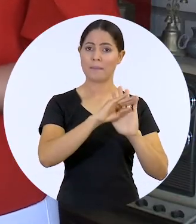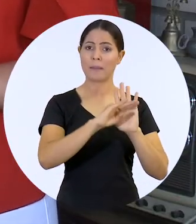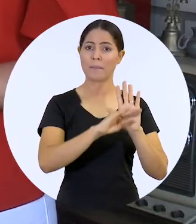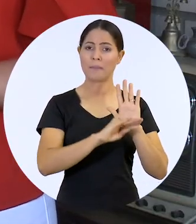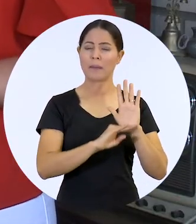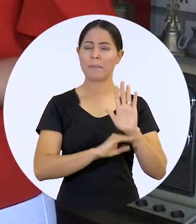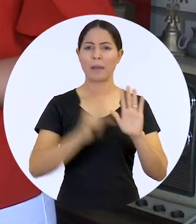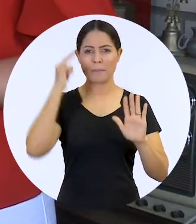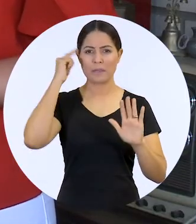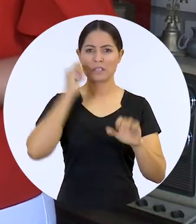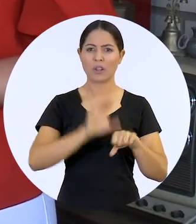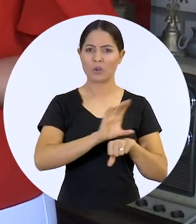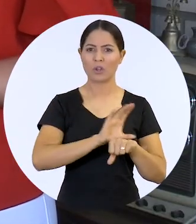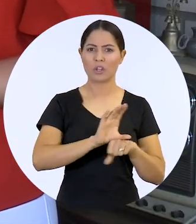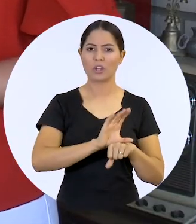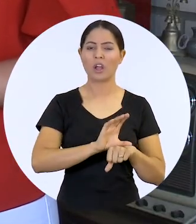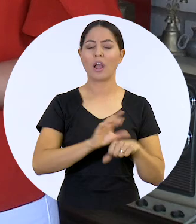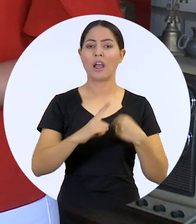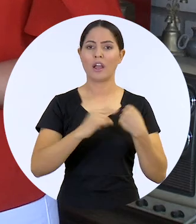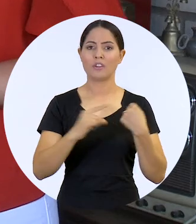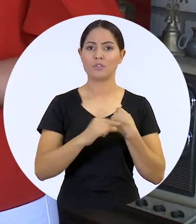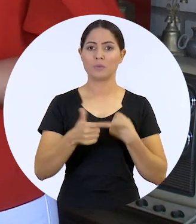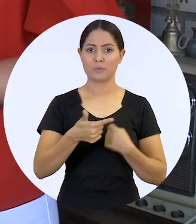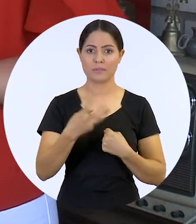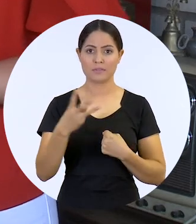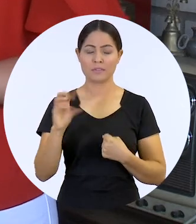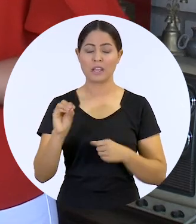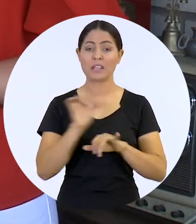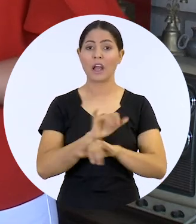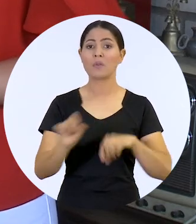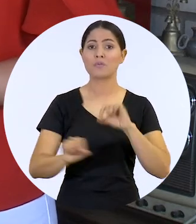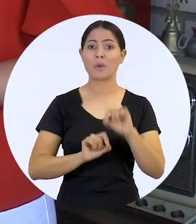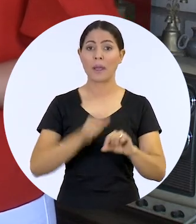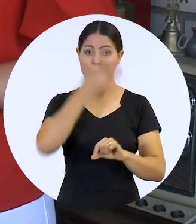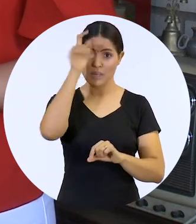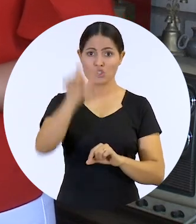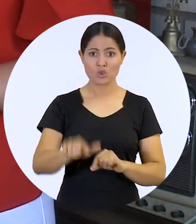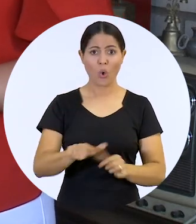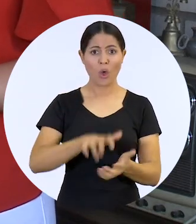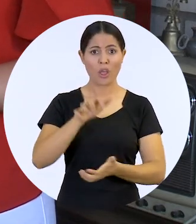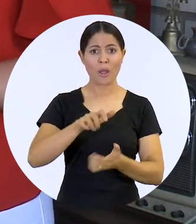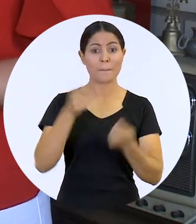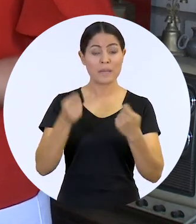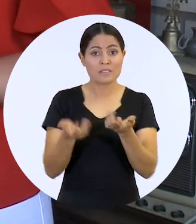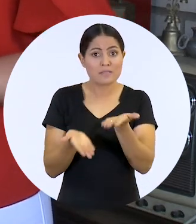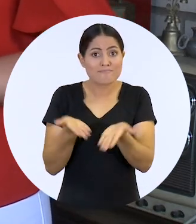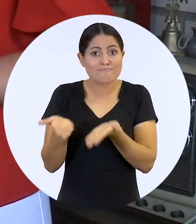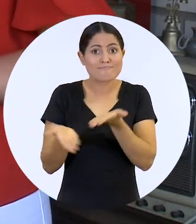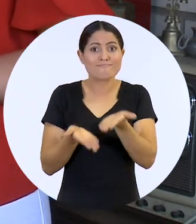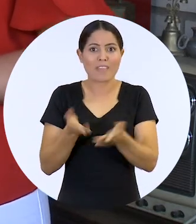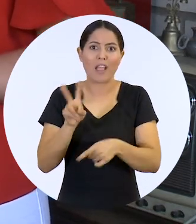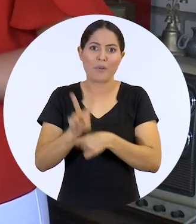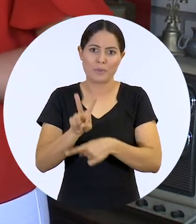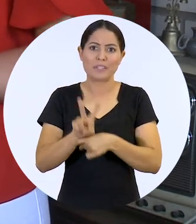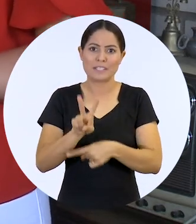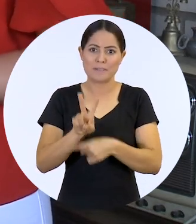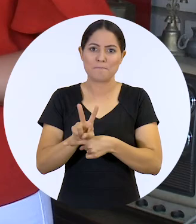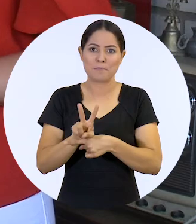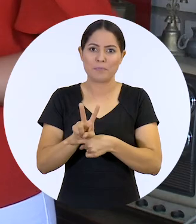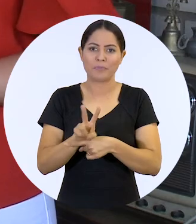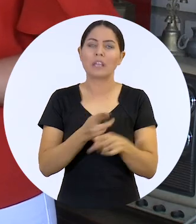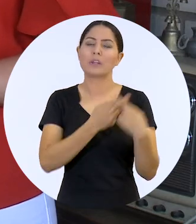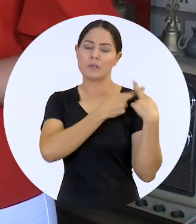voltando à Constituição, no seu artigo 230, ela prevê que o idoso ele deve ser cuidado. Então, nós temos responsabilidade em relação ao